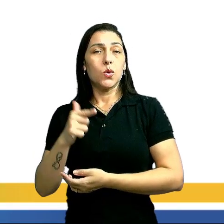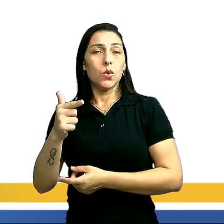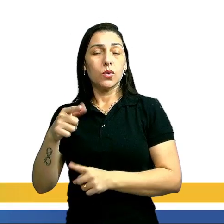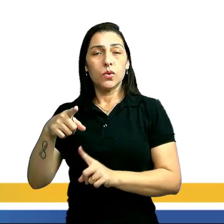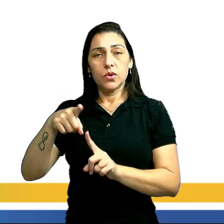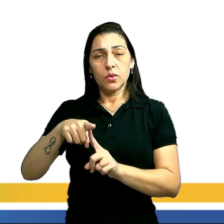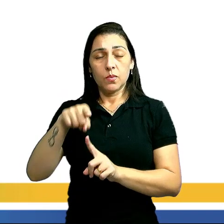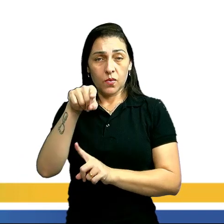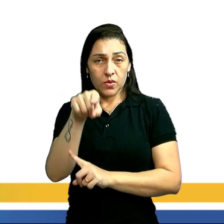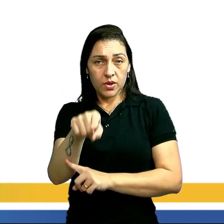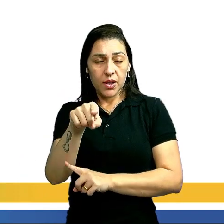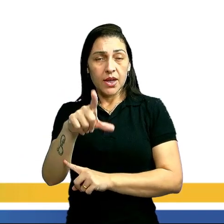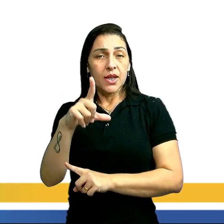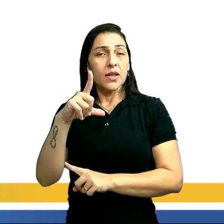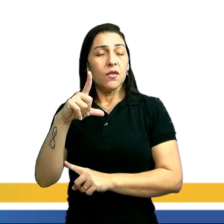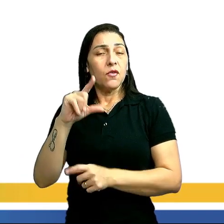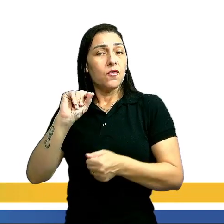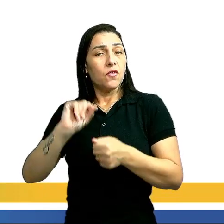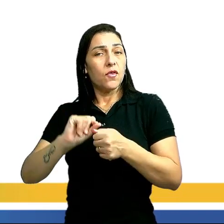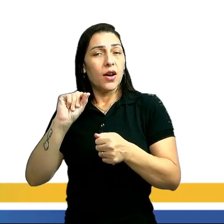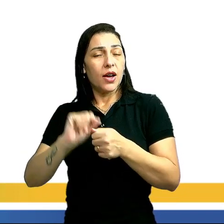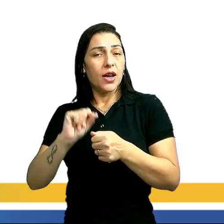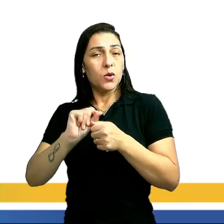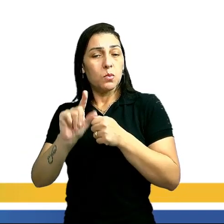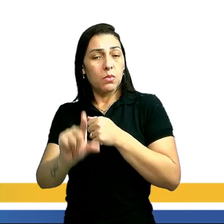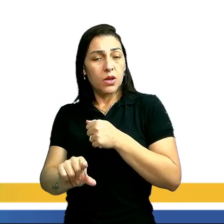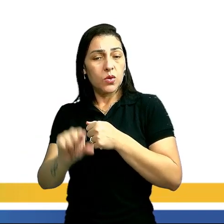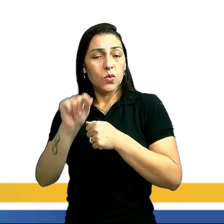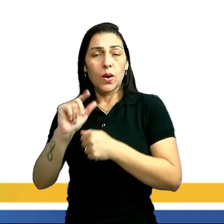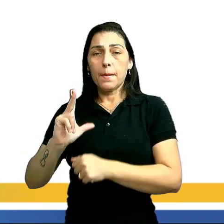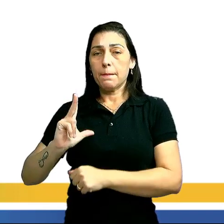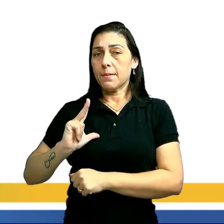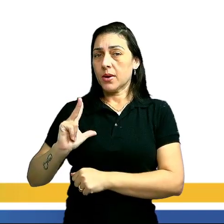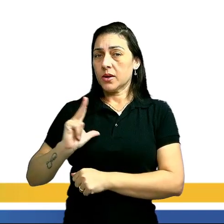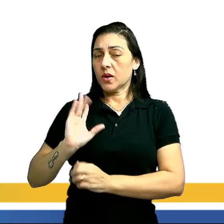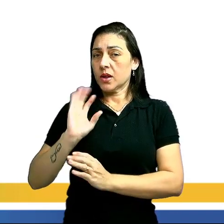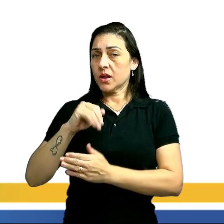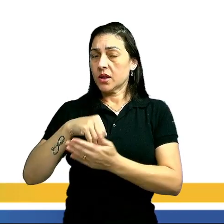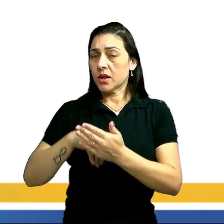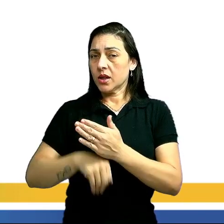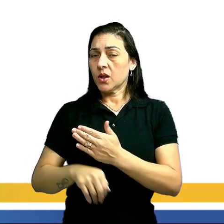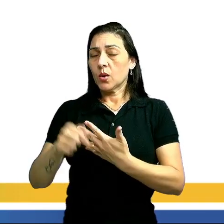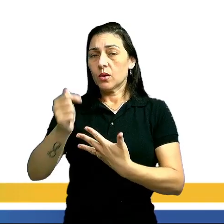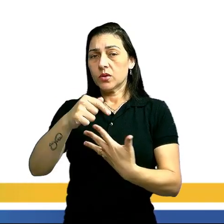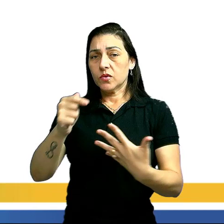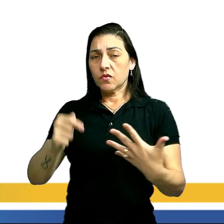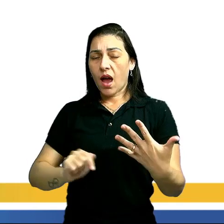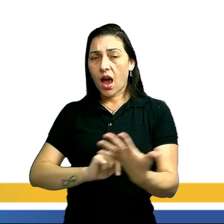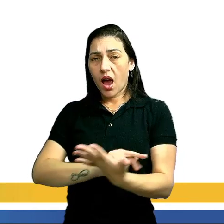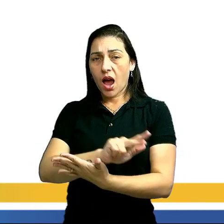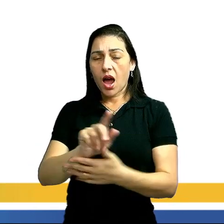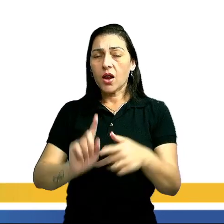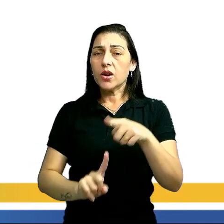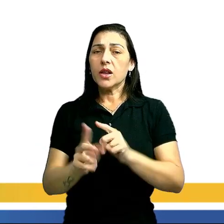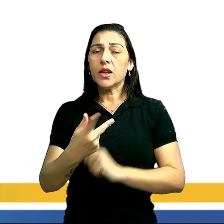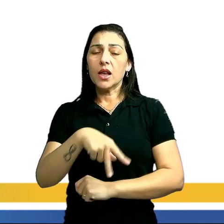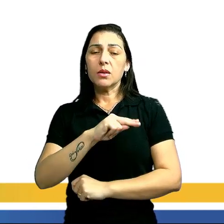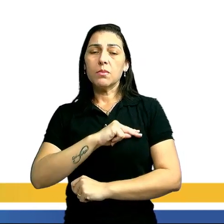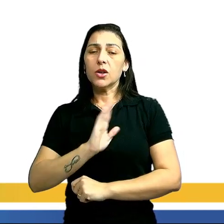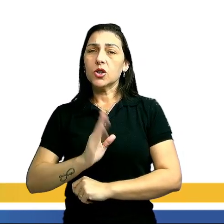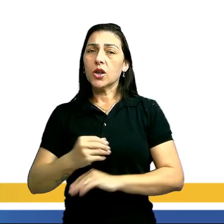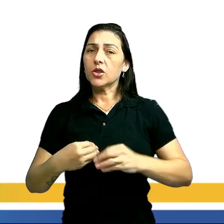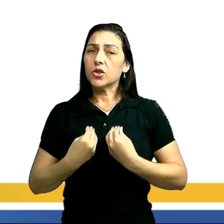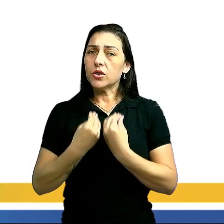times. Você faz uma opção pessoal dentro de um elenco de times que a Espanha já colocou